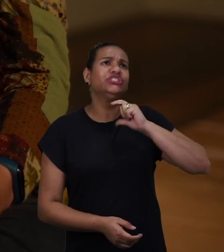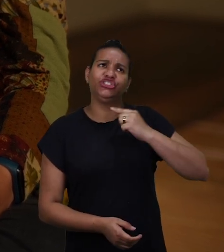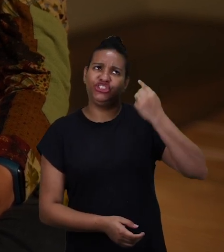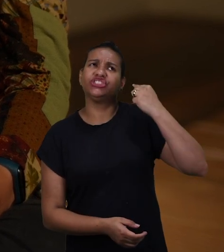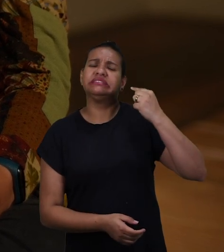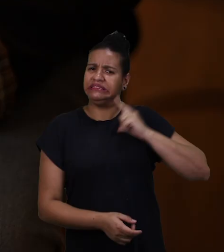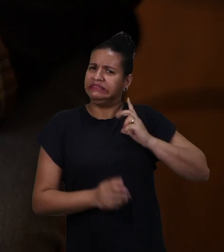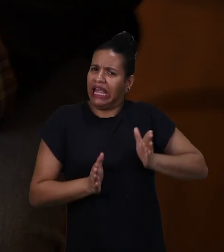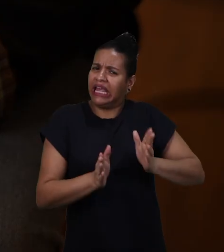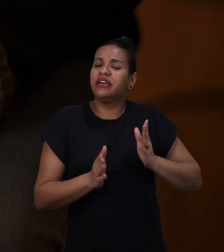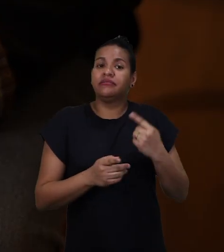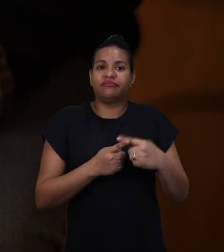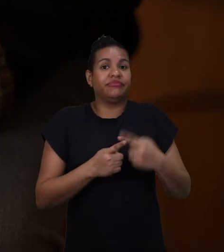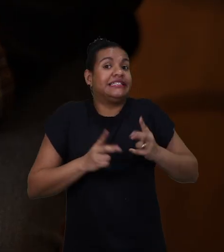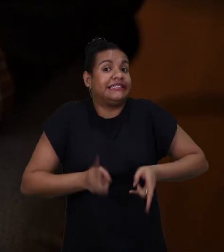Casa